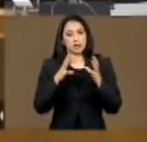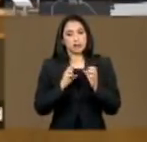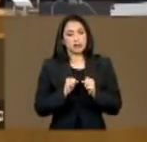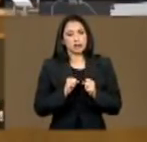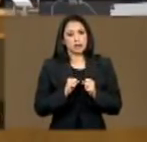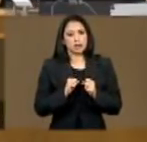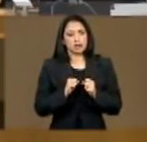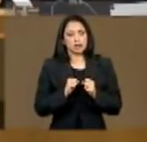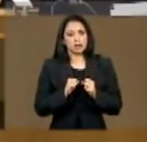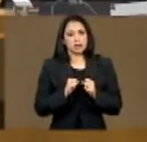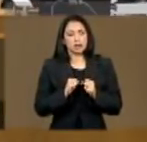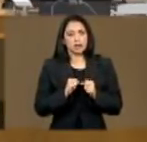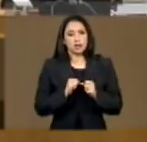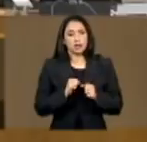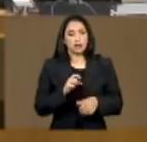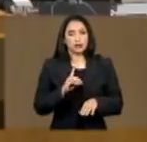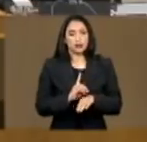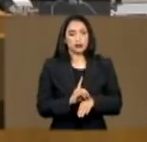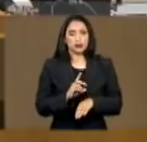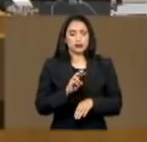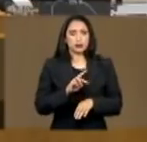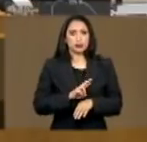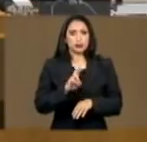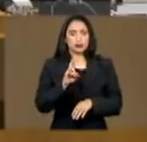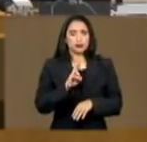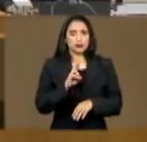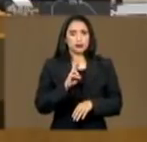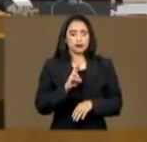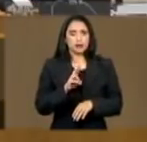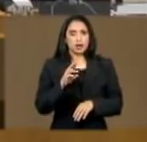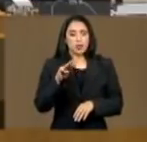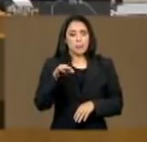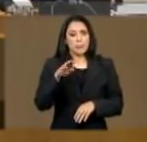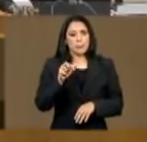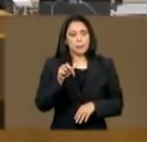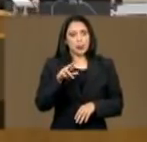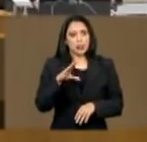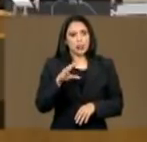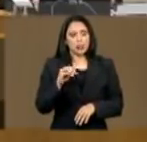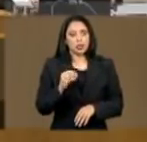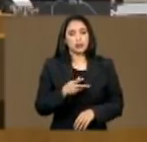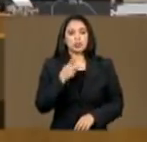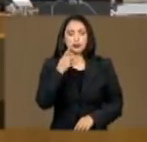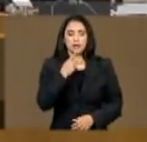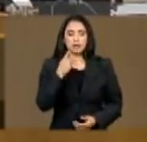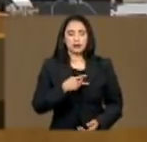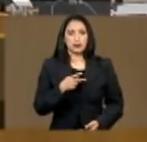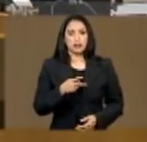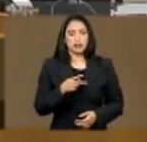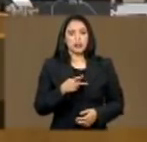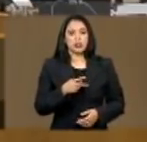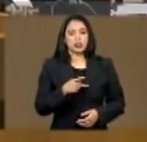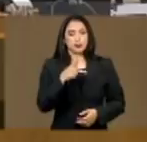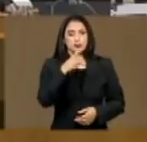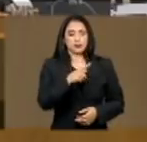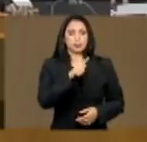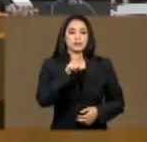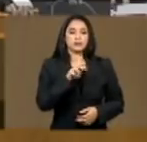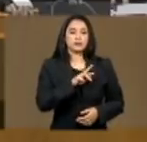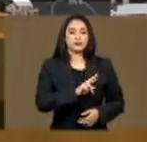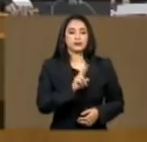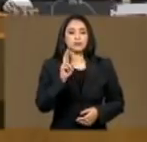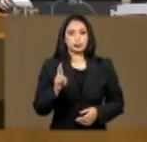impetrante doutor max vidigal de freitas criciúma e também falará pela procuradoria geral da república o